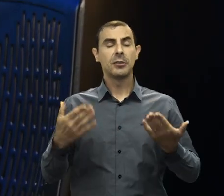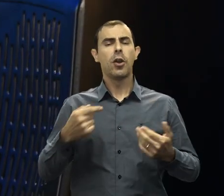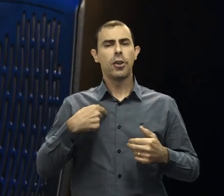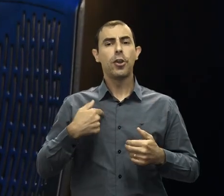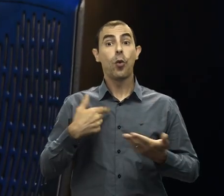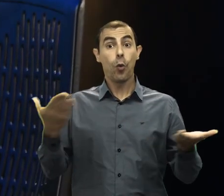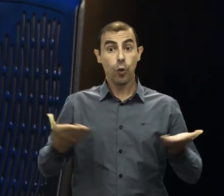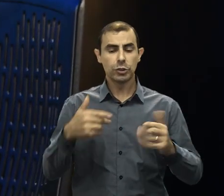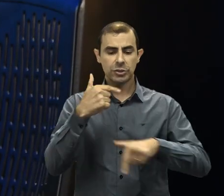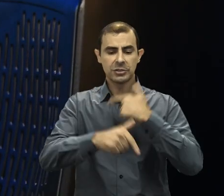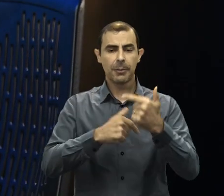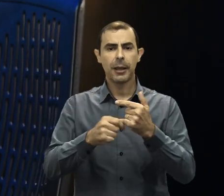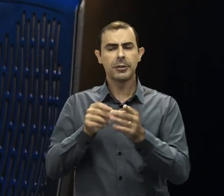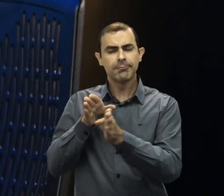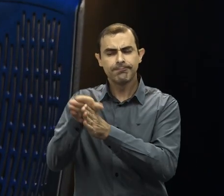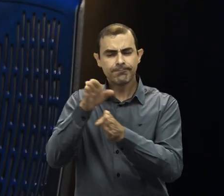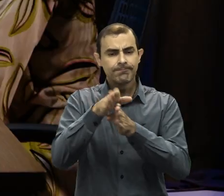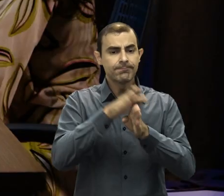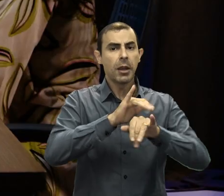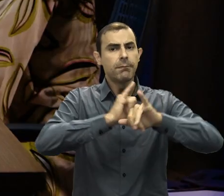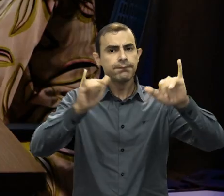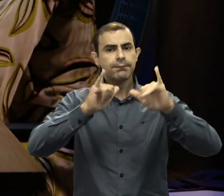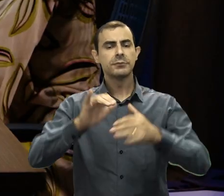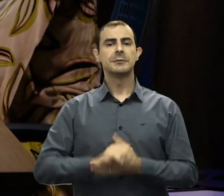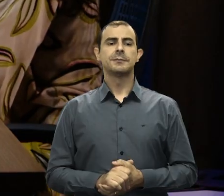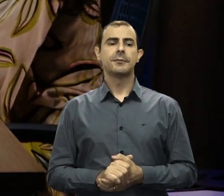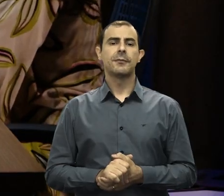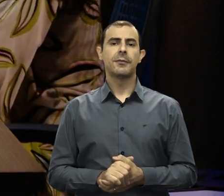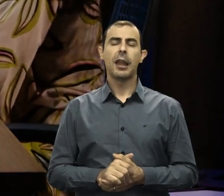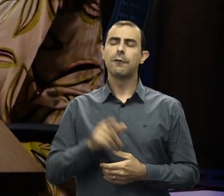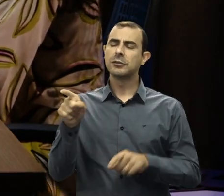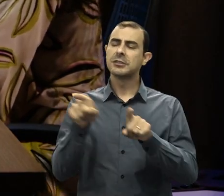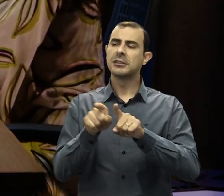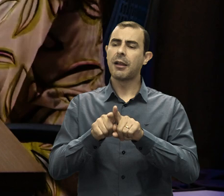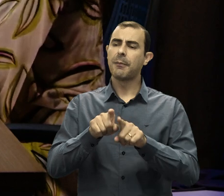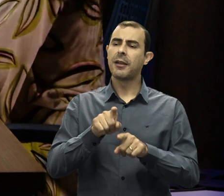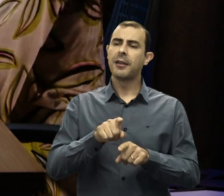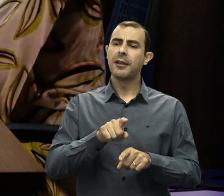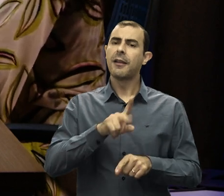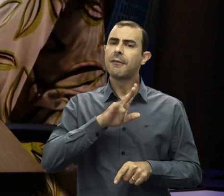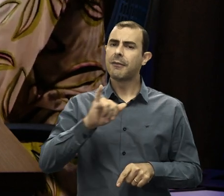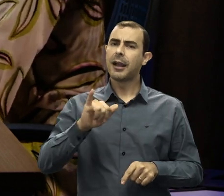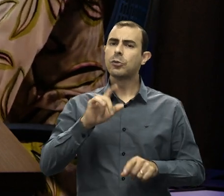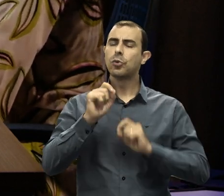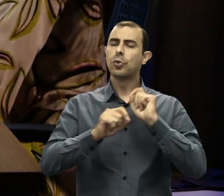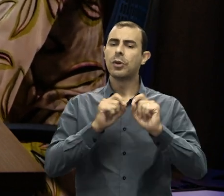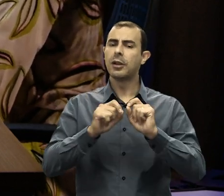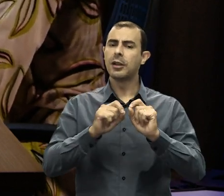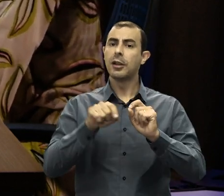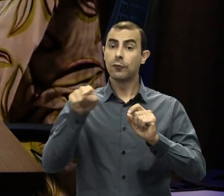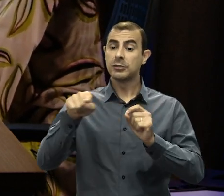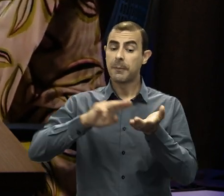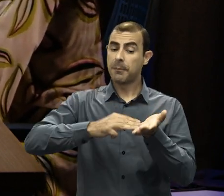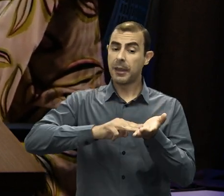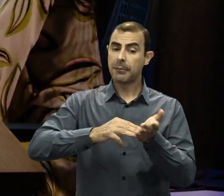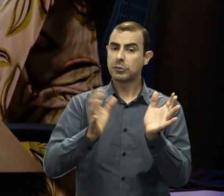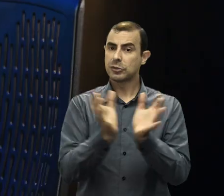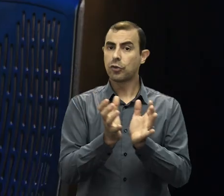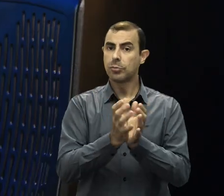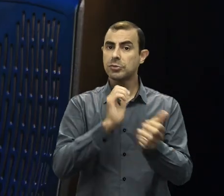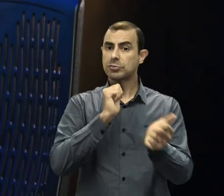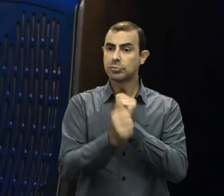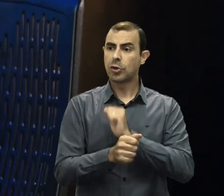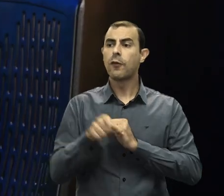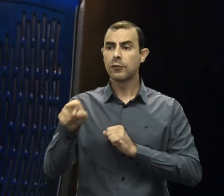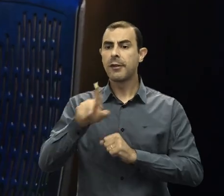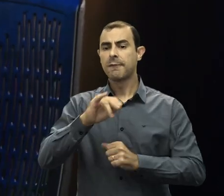fazer isso hoje, levando essas informações que são muito valiosas. Você, inclusive, vai pautar a sua atuação, porque você integra a Comissão de Esporte, né, da